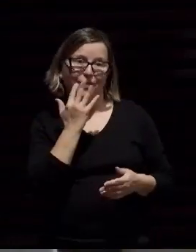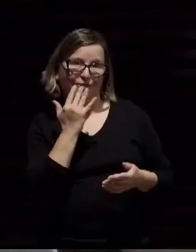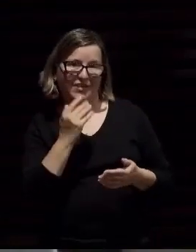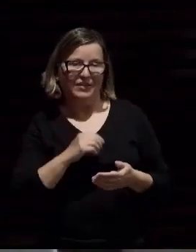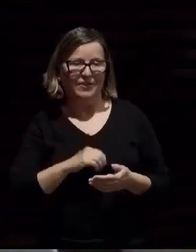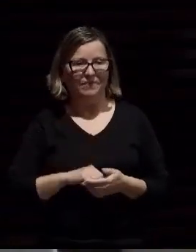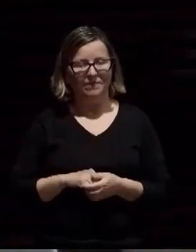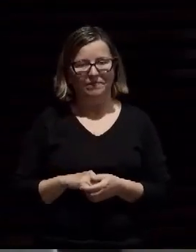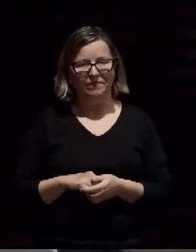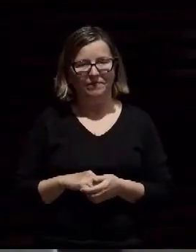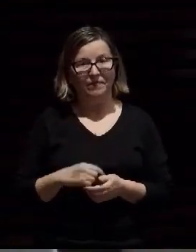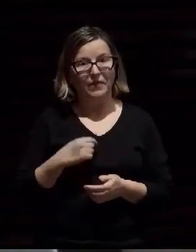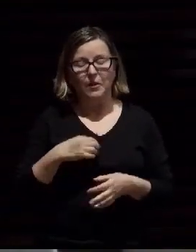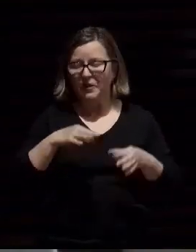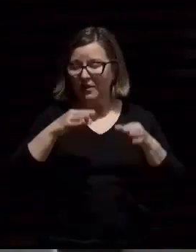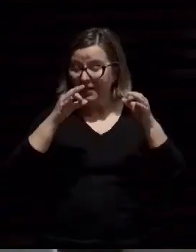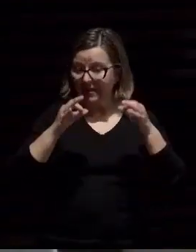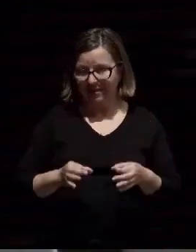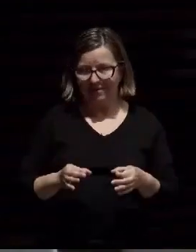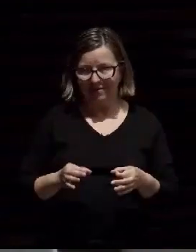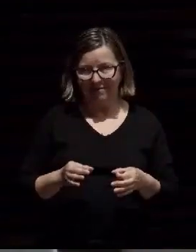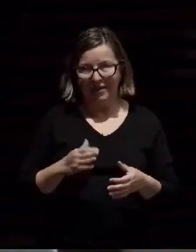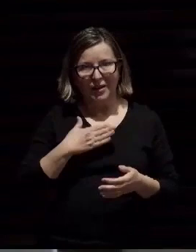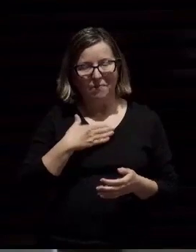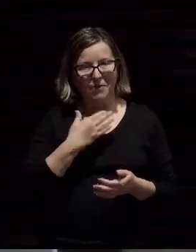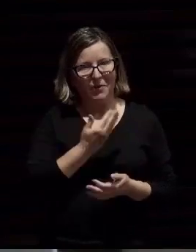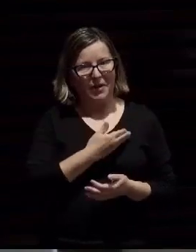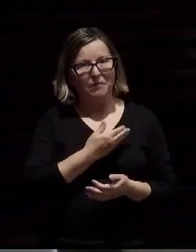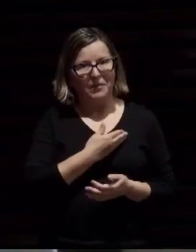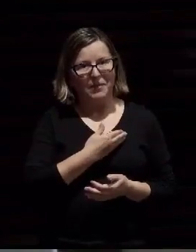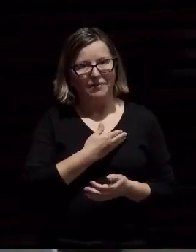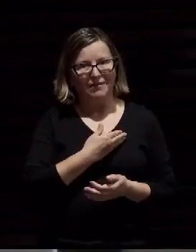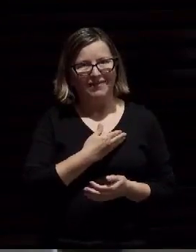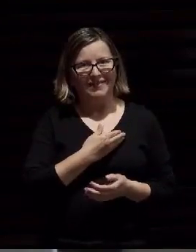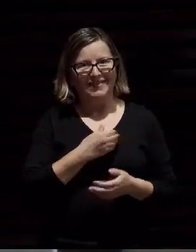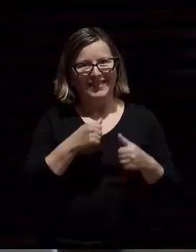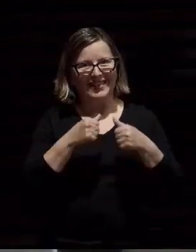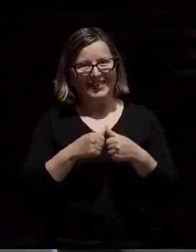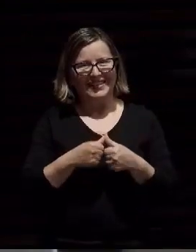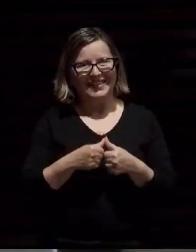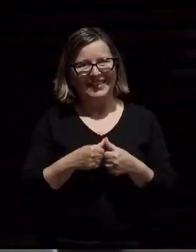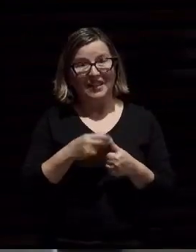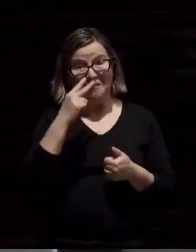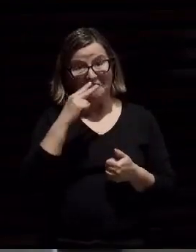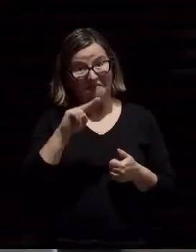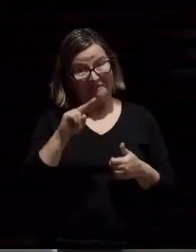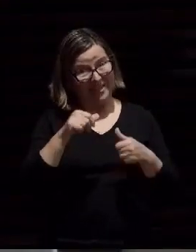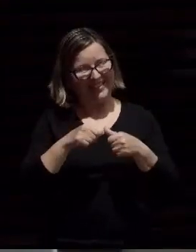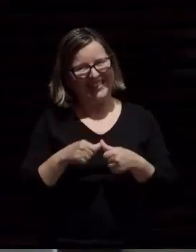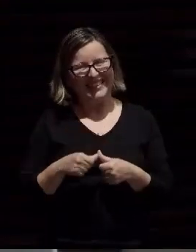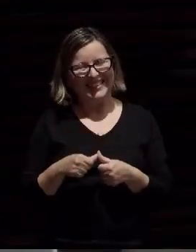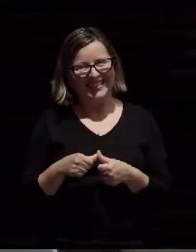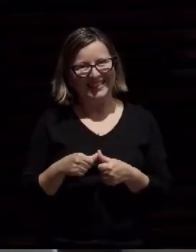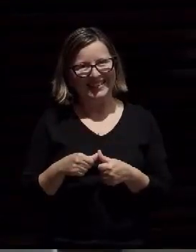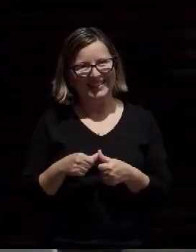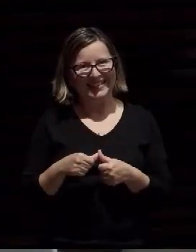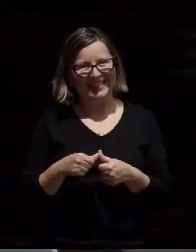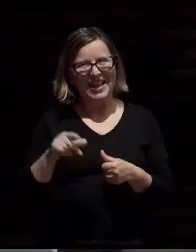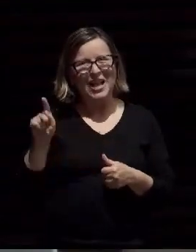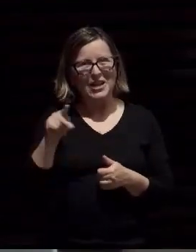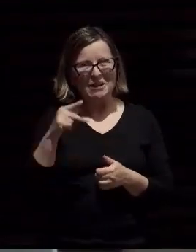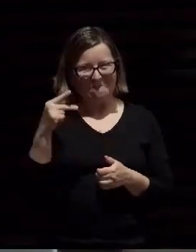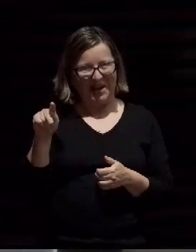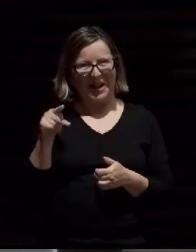Tenho certeza de que meu amigo está escutando isso lá no Paraguai. Tem